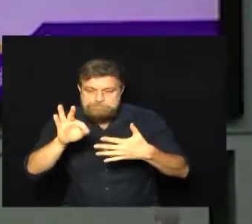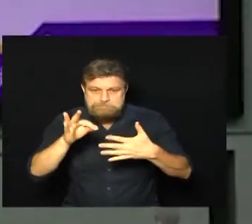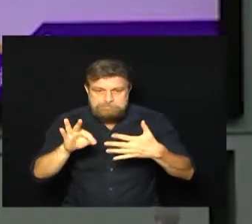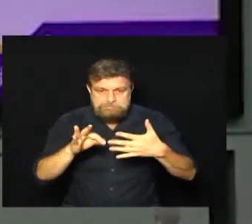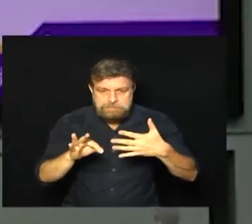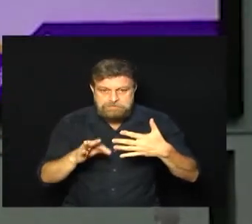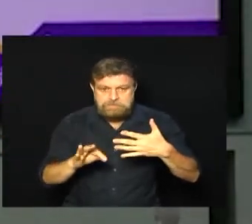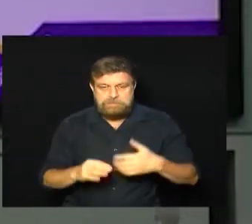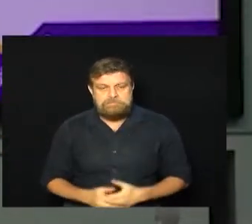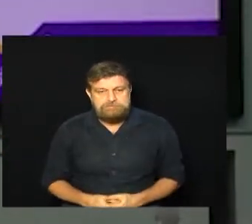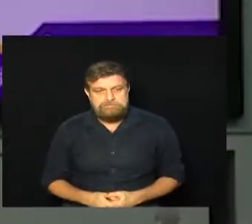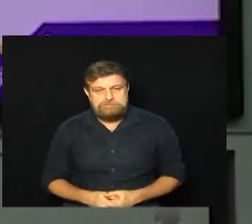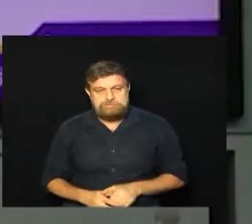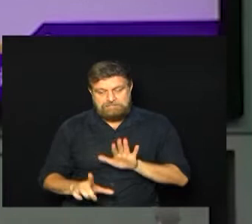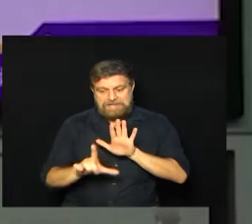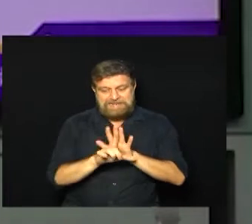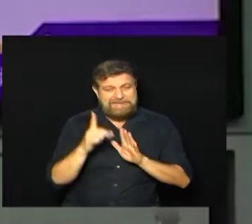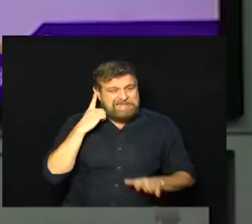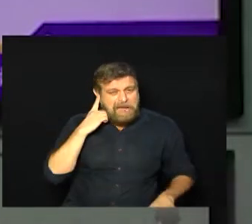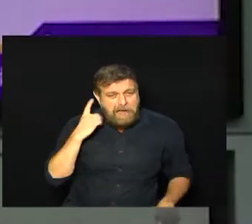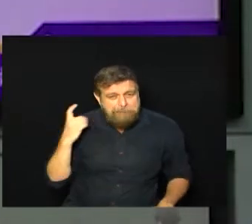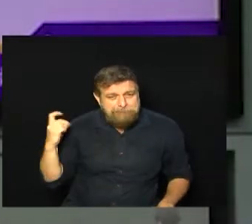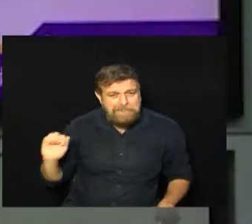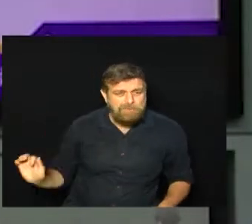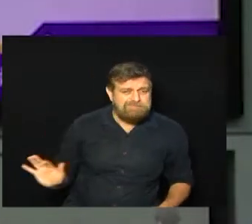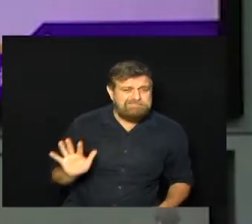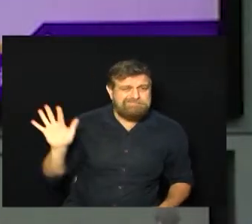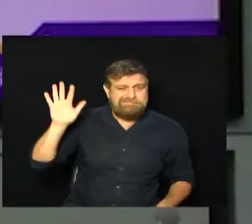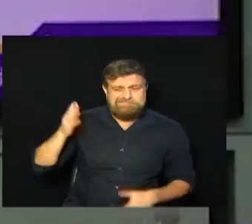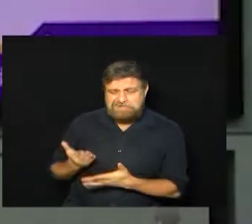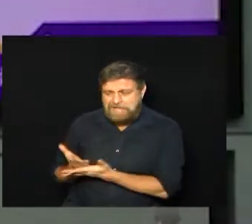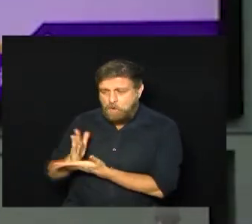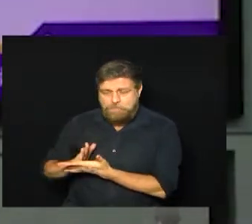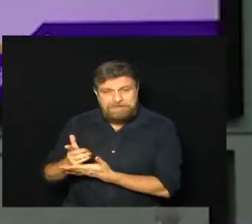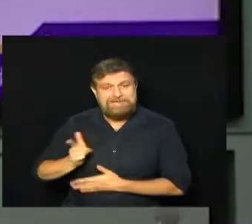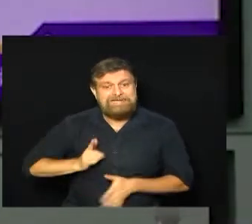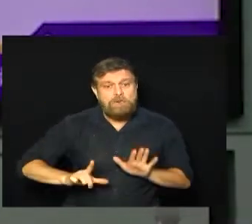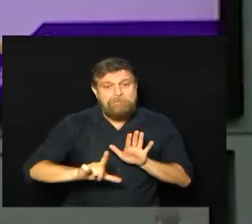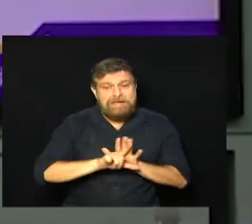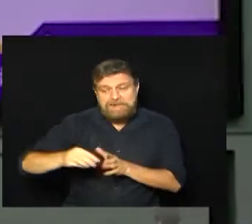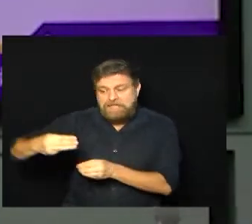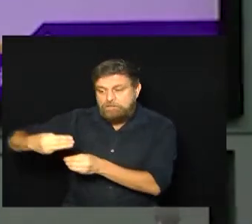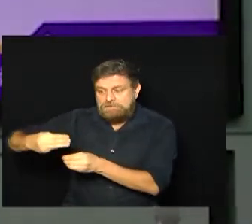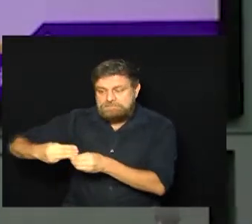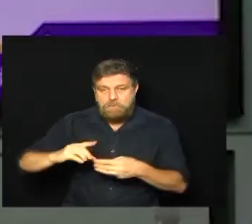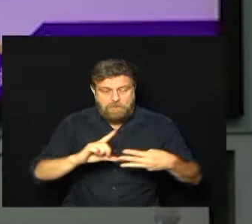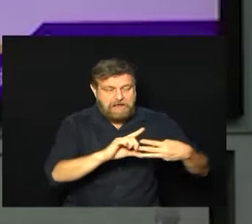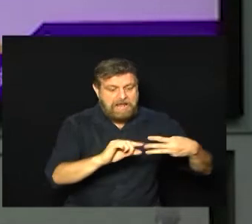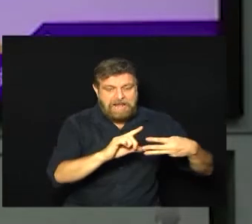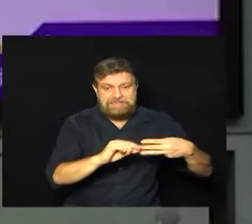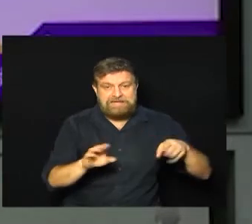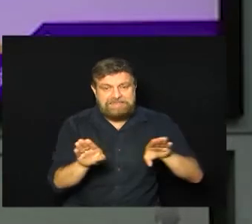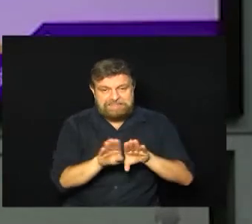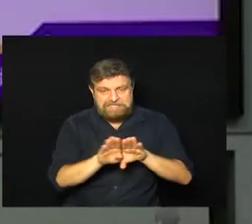basicamente isso. E a lei da poluição sonora, que é uma lei municipal, né? A INDEC, ela vai atuar com apoio dos demais órgãos